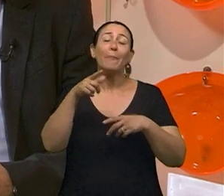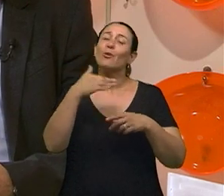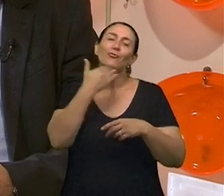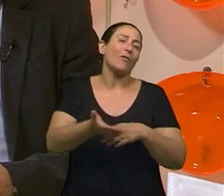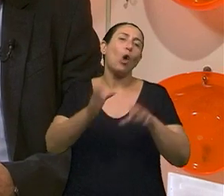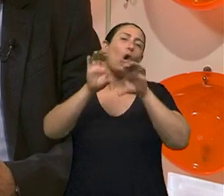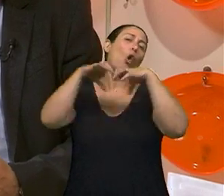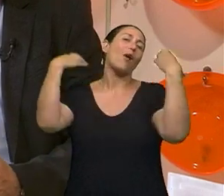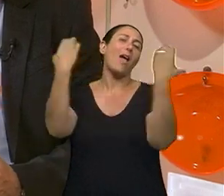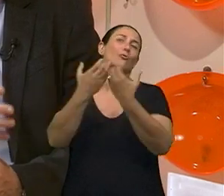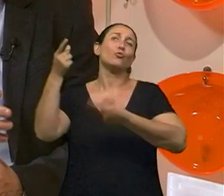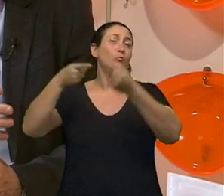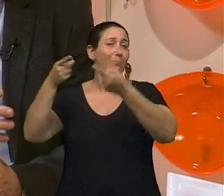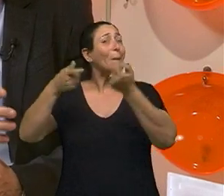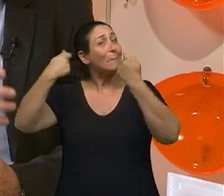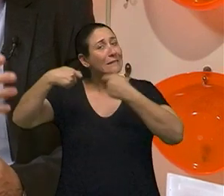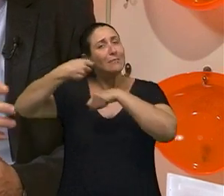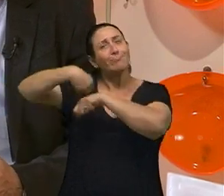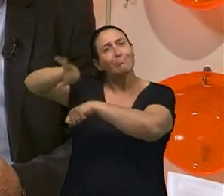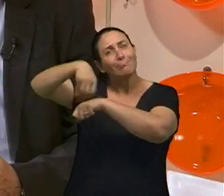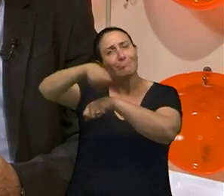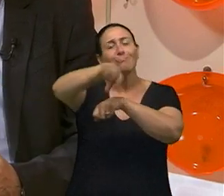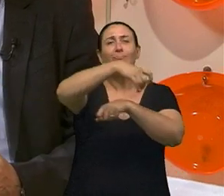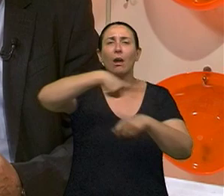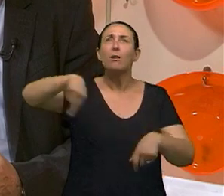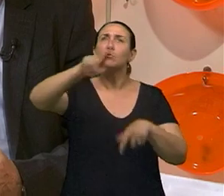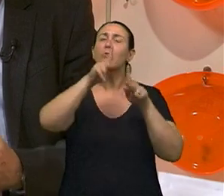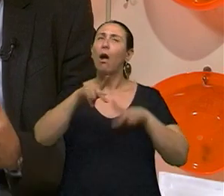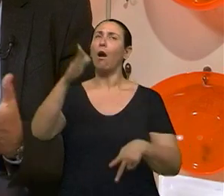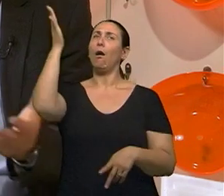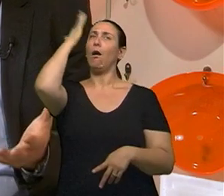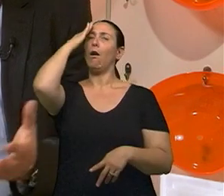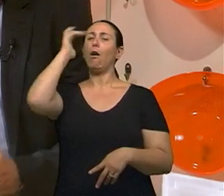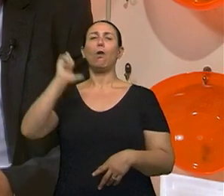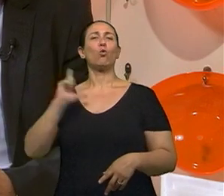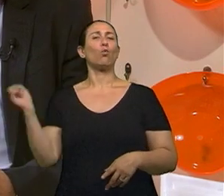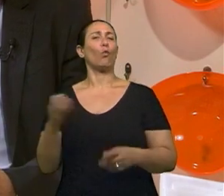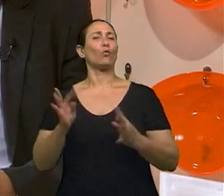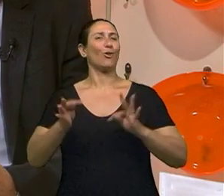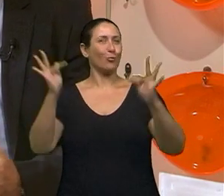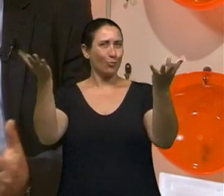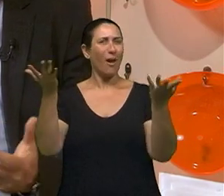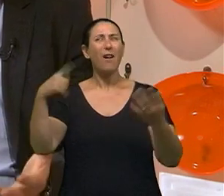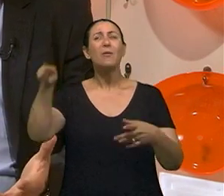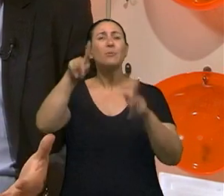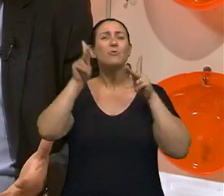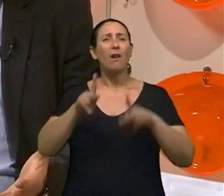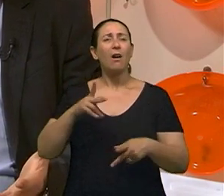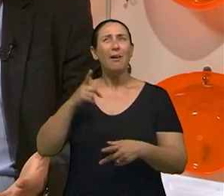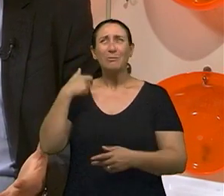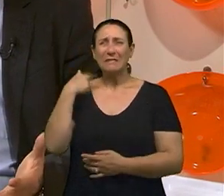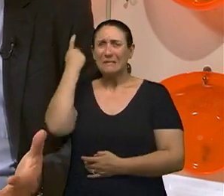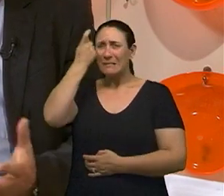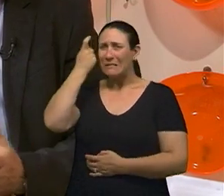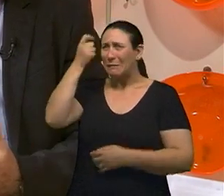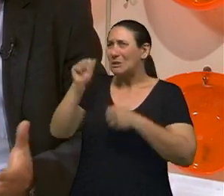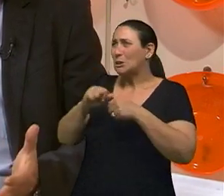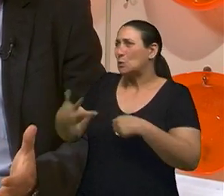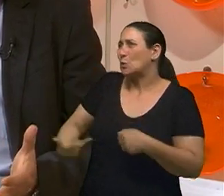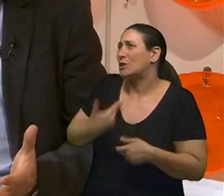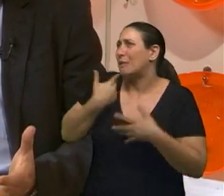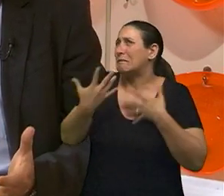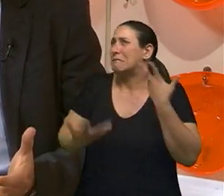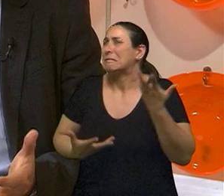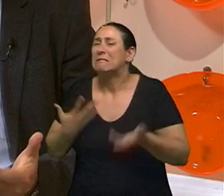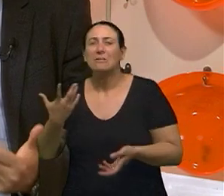discutirmos esses assuntos se nós não passarmos esses avanços paraa população até no sentido de tranquilizar em relação à recuperação hoje um